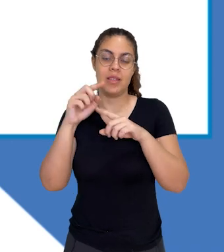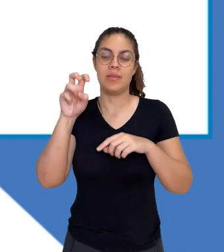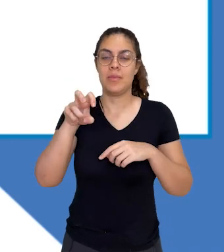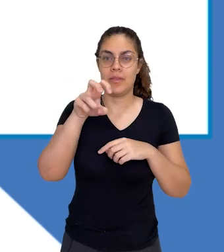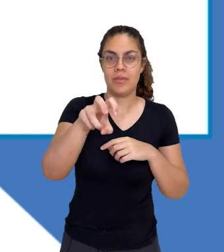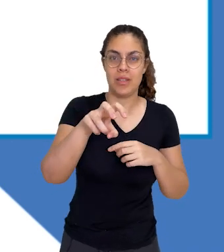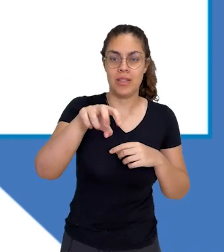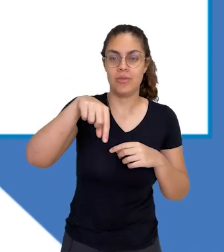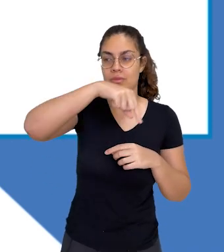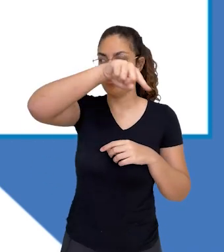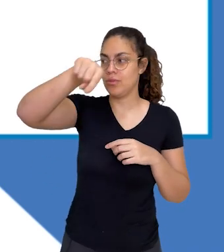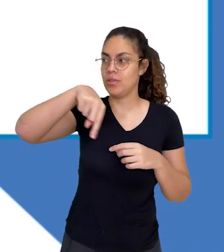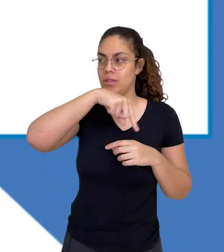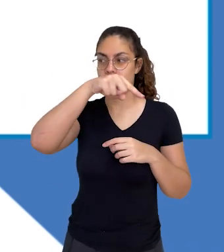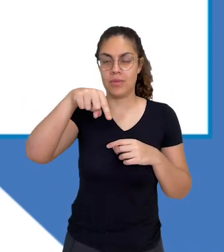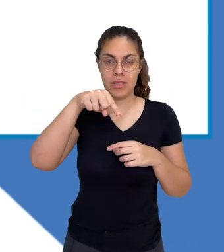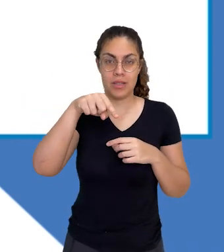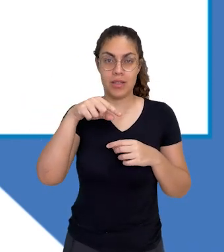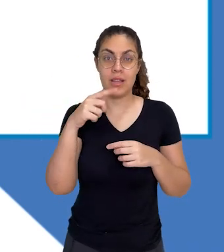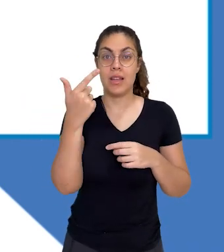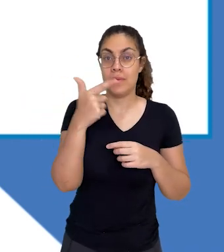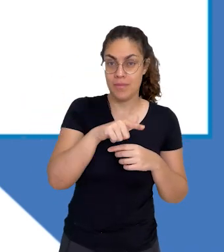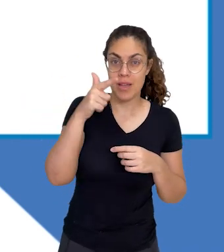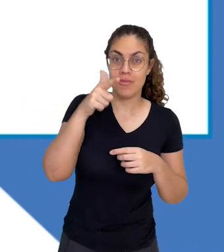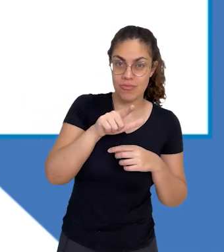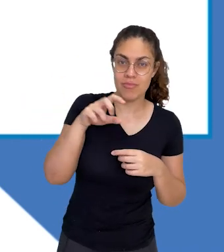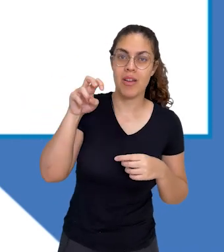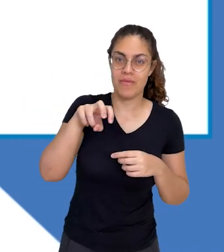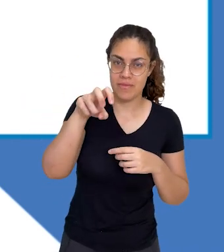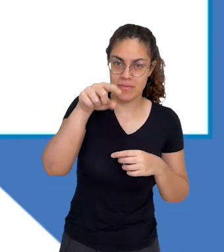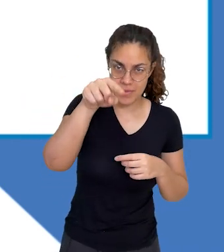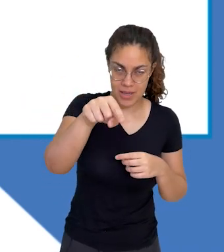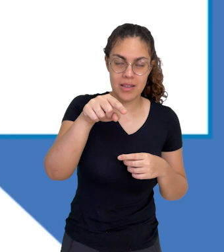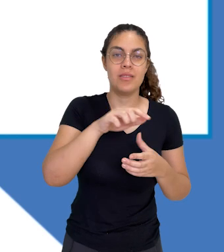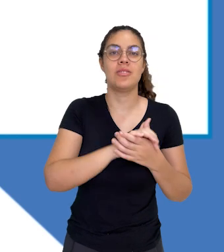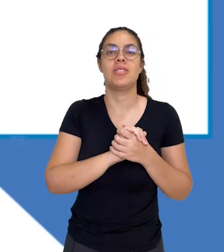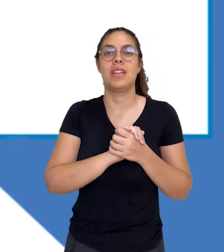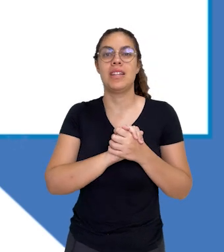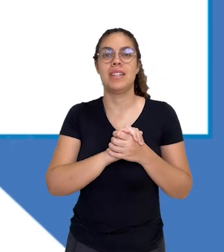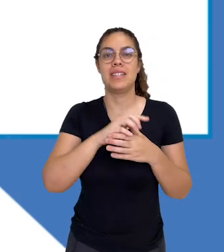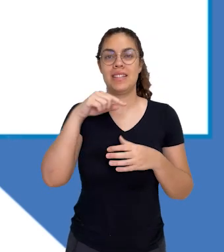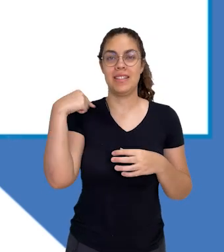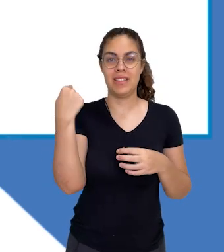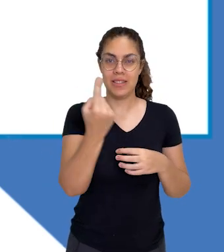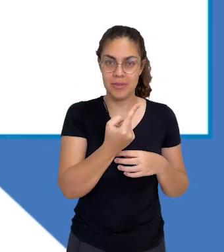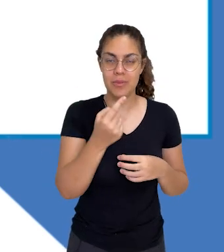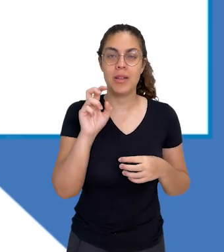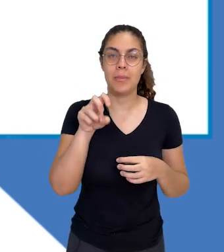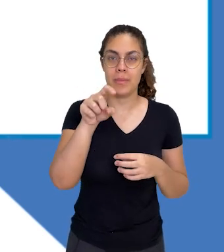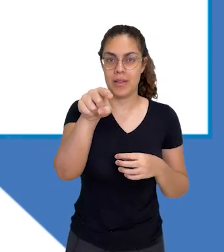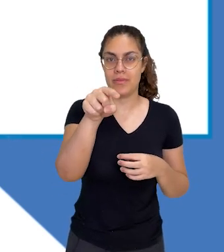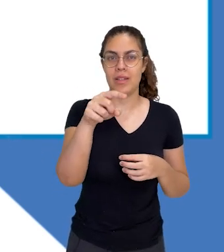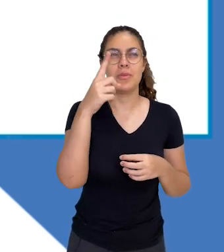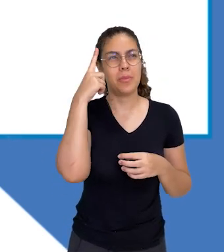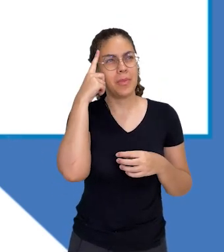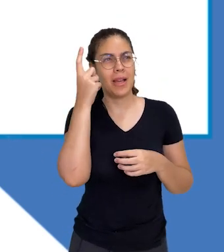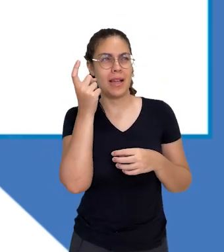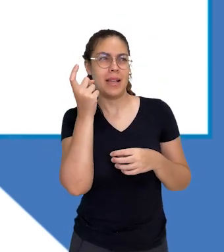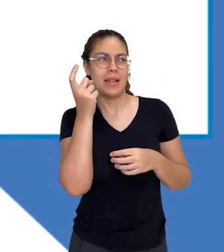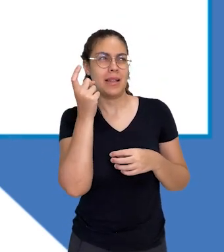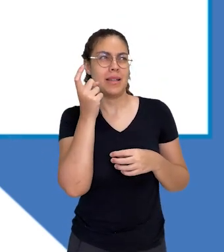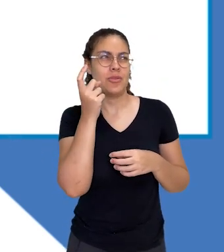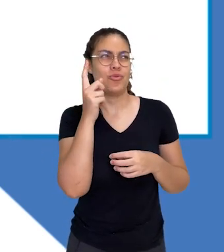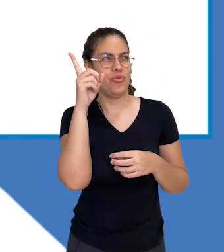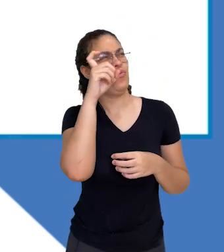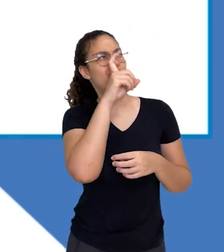frente coleta gira 90 graus sentido horário repete 9 vezes para frente gira 90 graus anti-horário e para frente parece